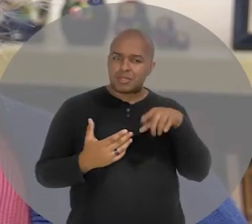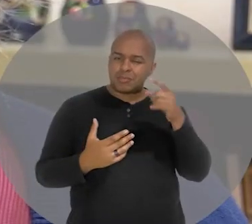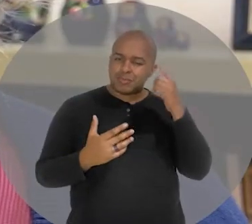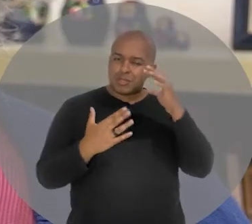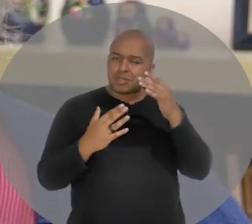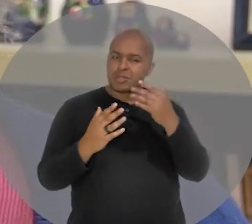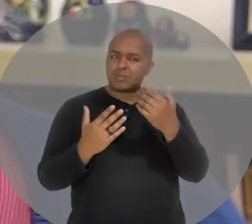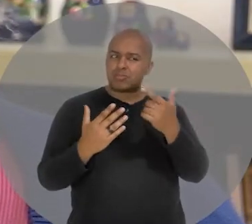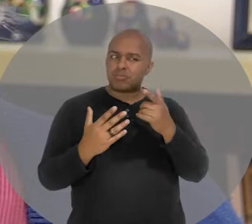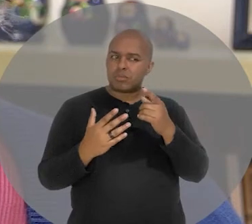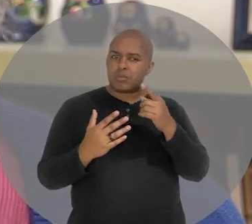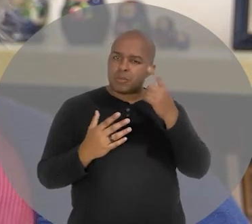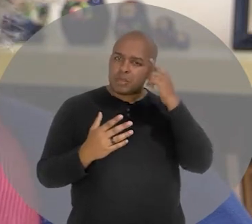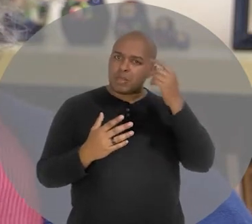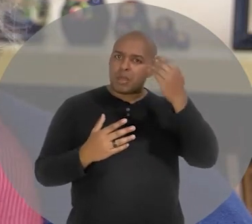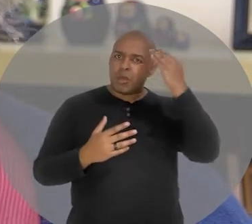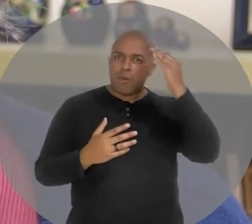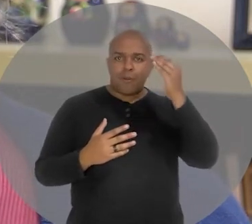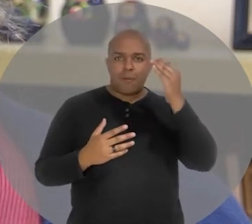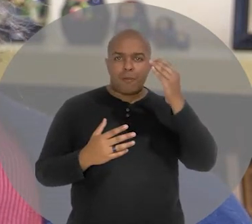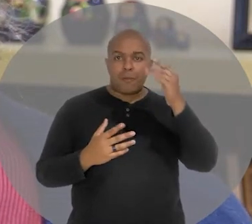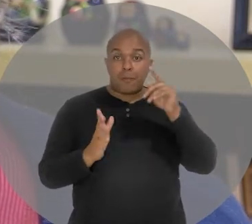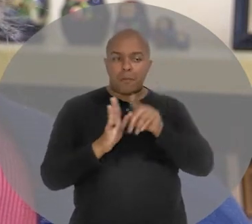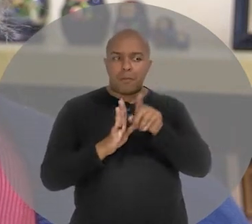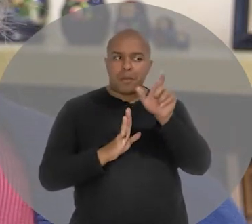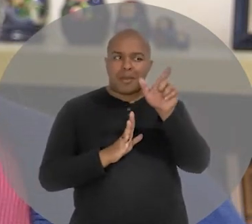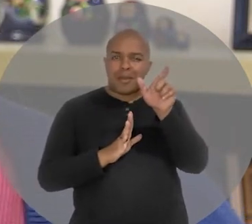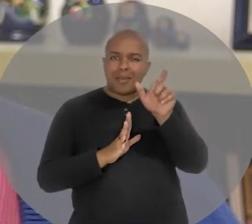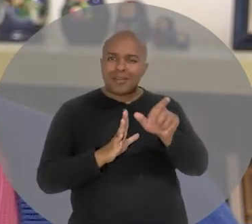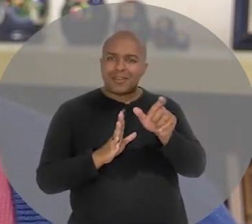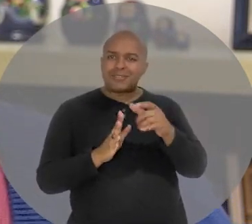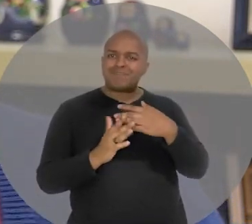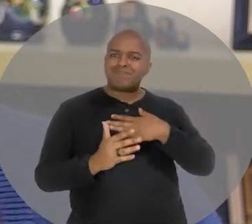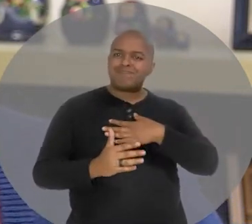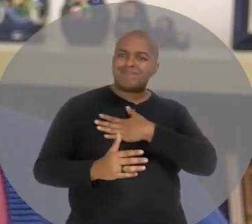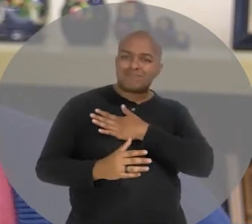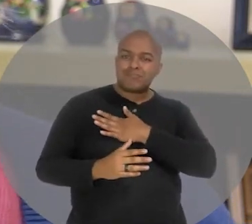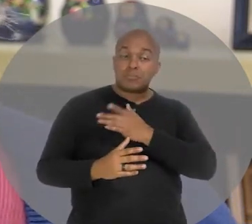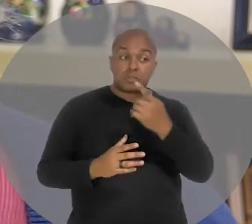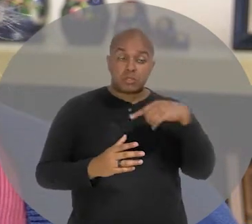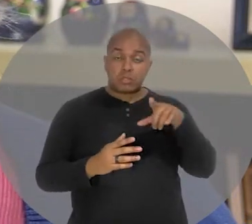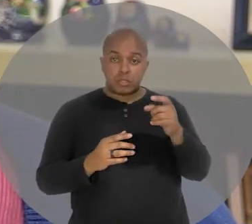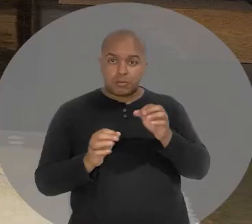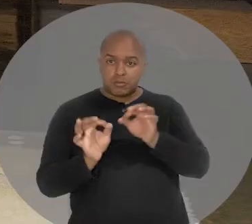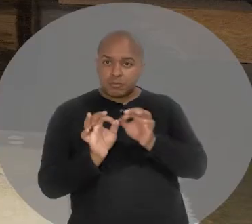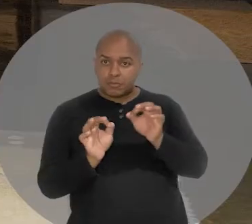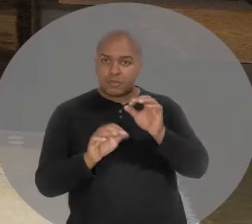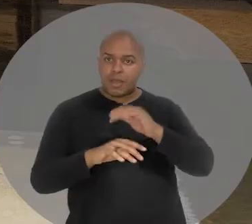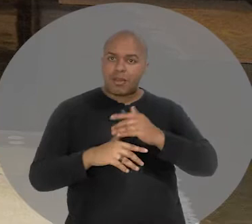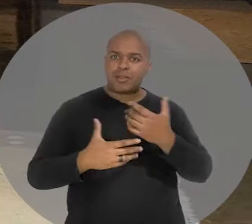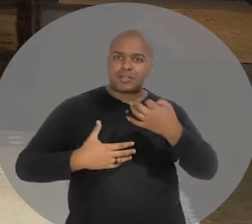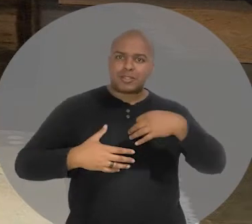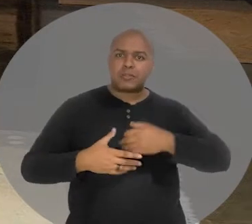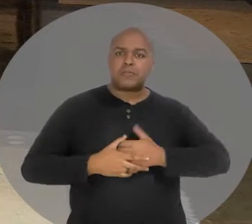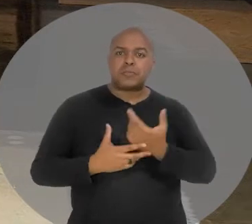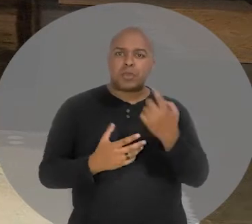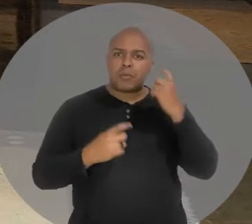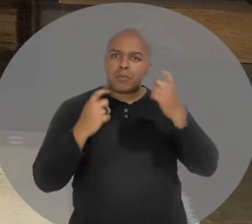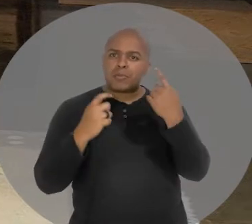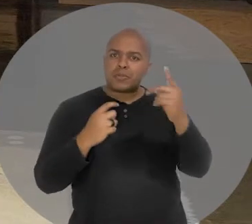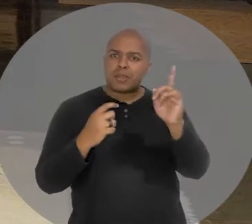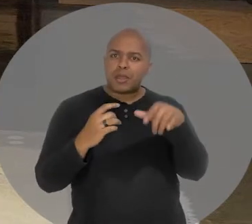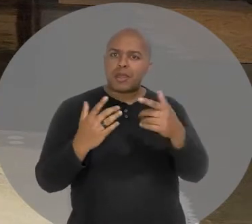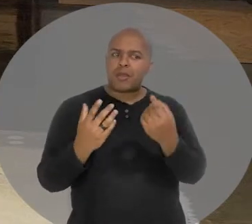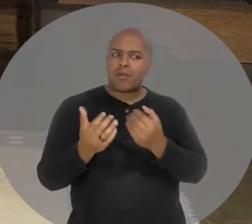sem tomar consciência daquele preconceito que estamos reproduzindo, né? Então, a preocupação dela é como